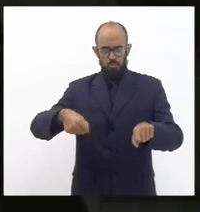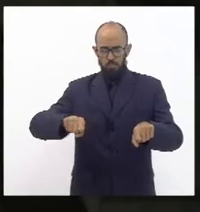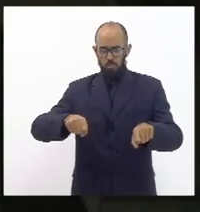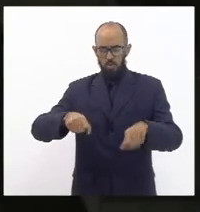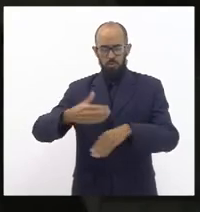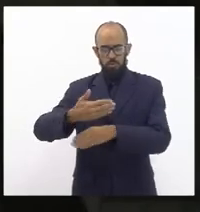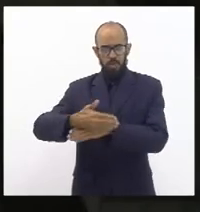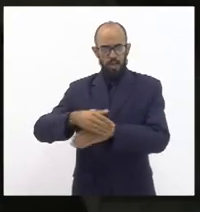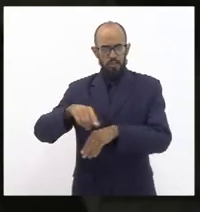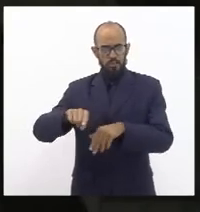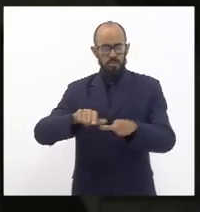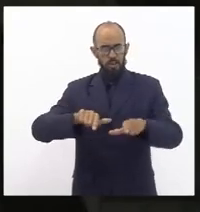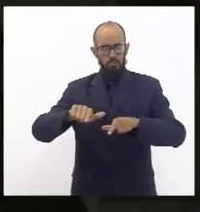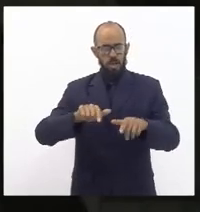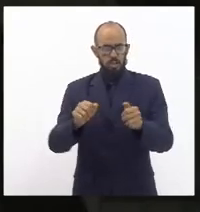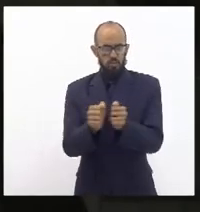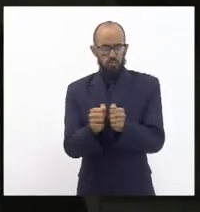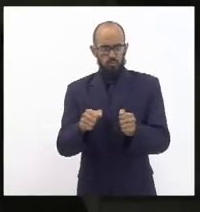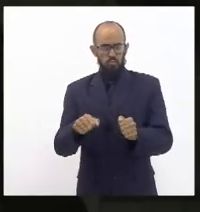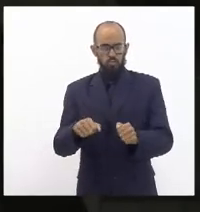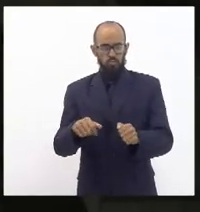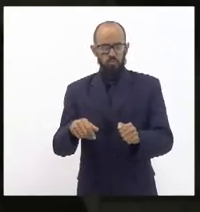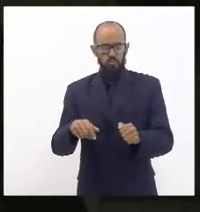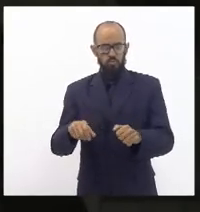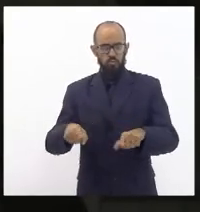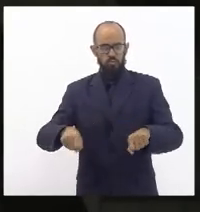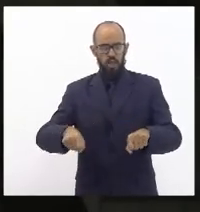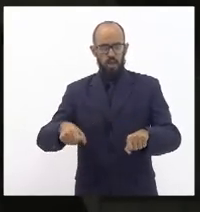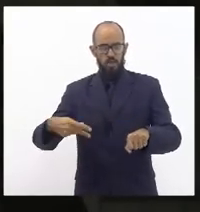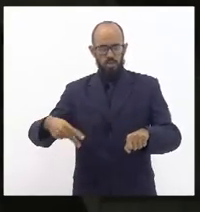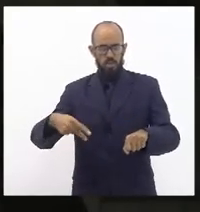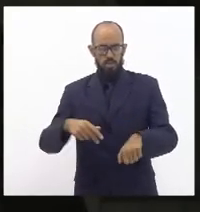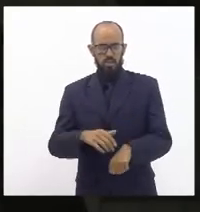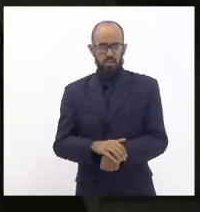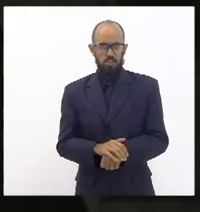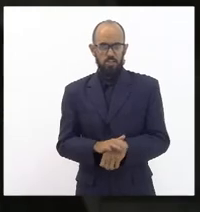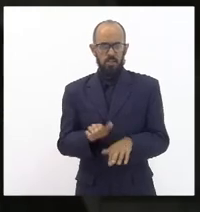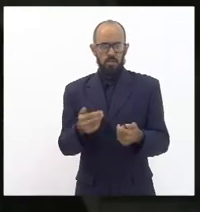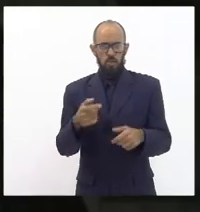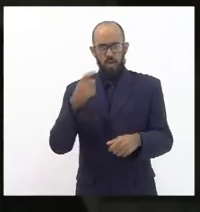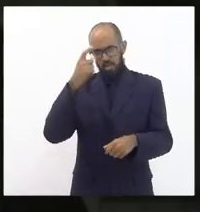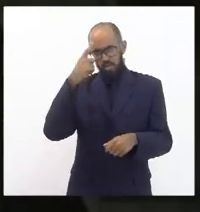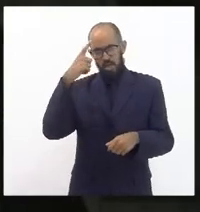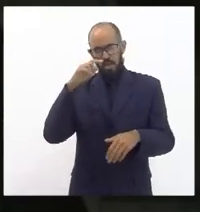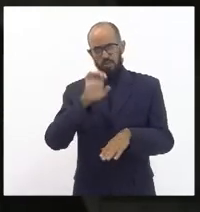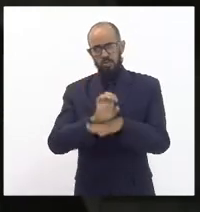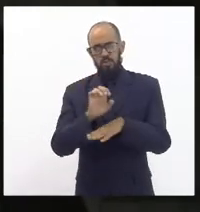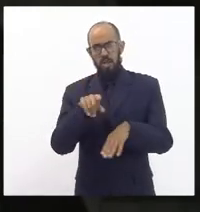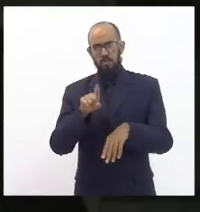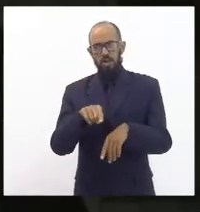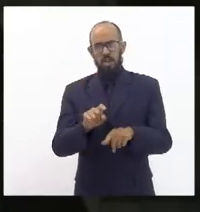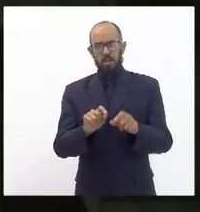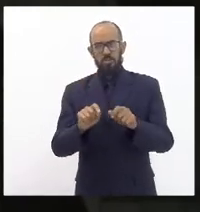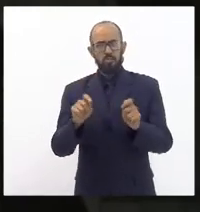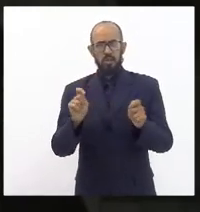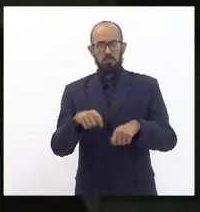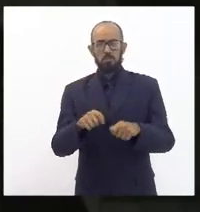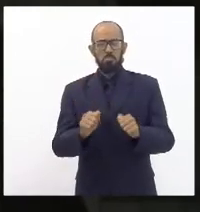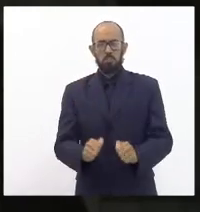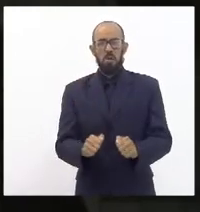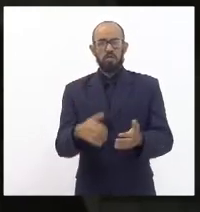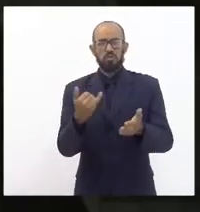trabalho com seu veículo então a concepção do estado é que você pode taxar